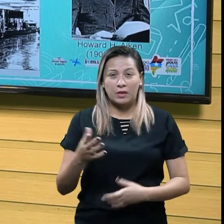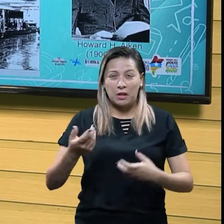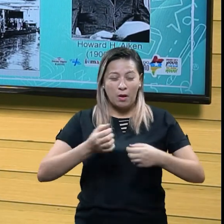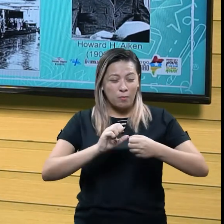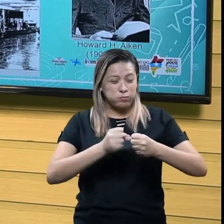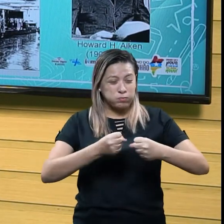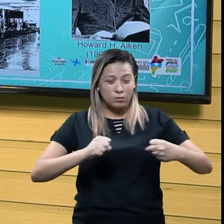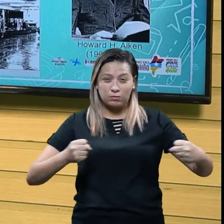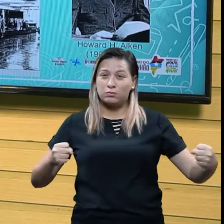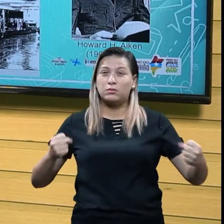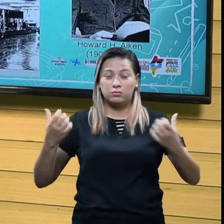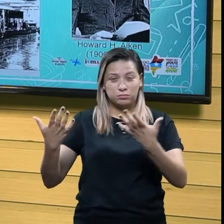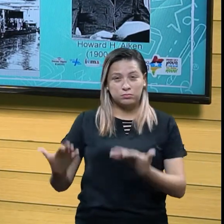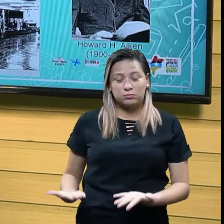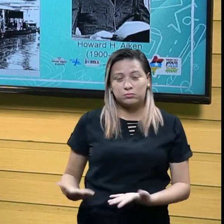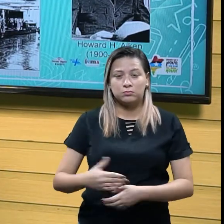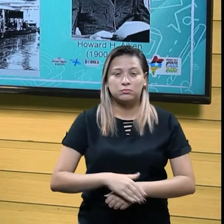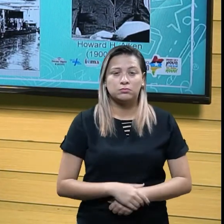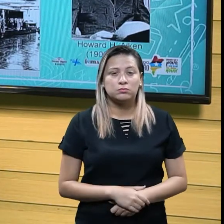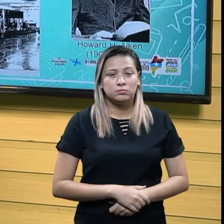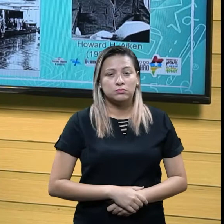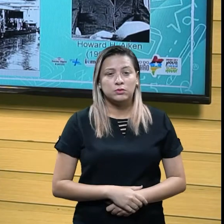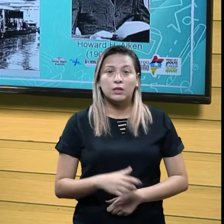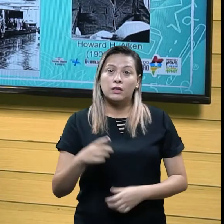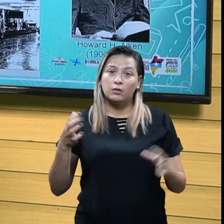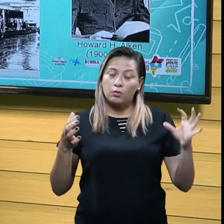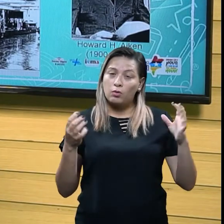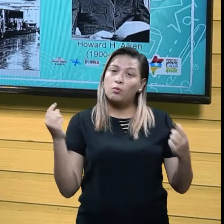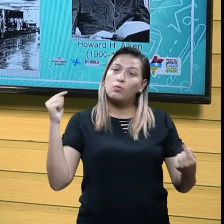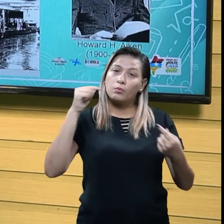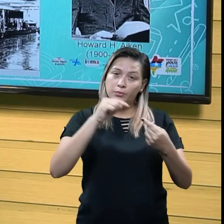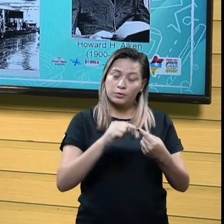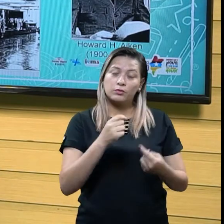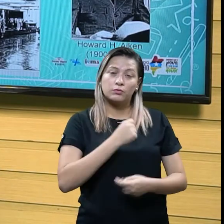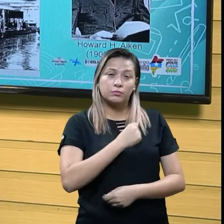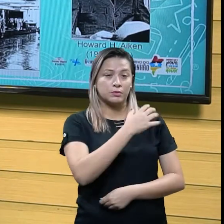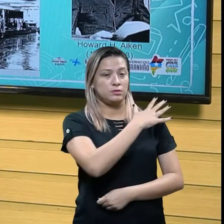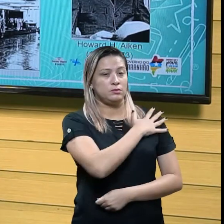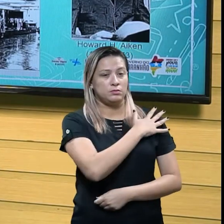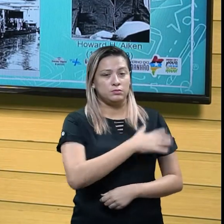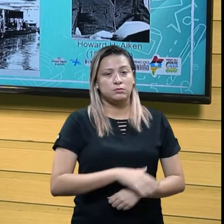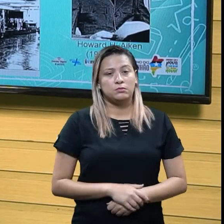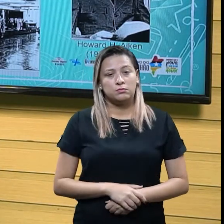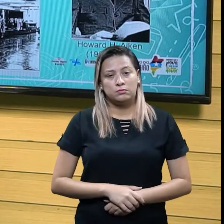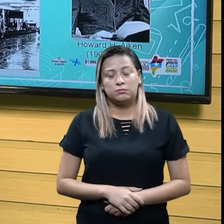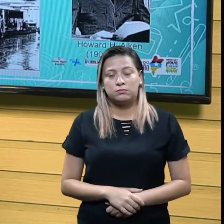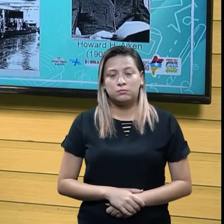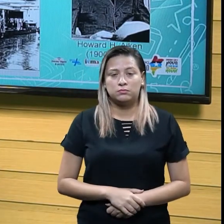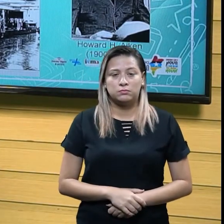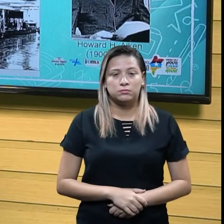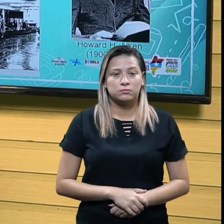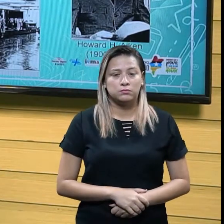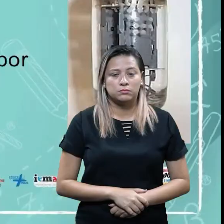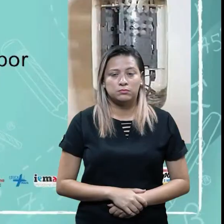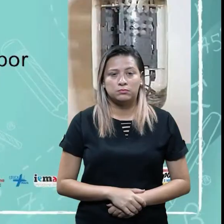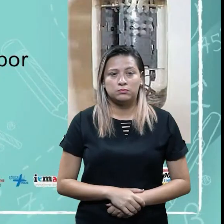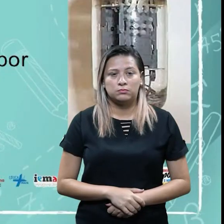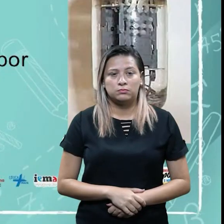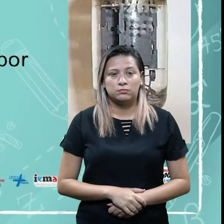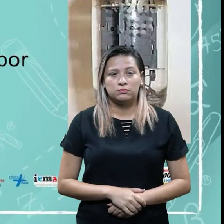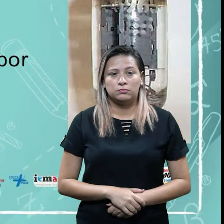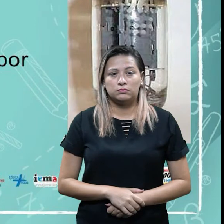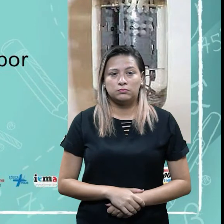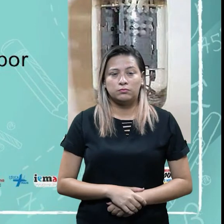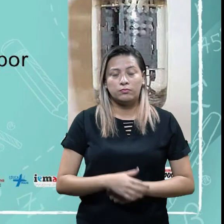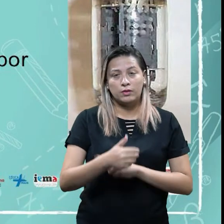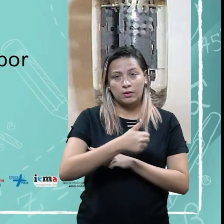que tinham como objetivo fins ainda militares e não eram usados para outro fim.